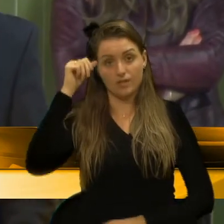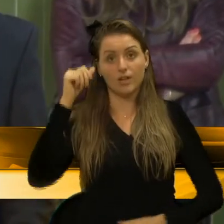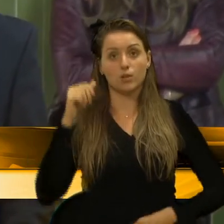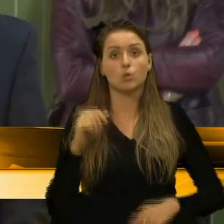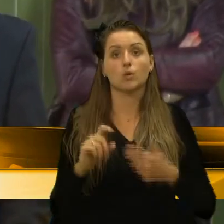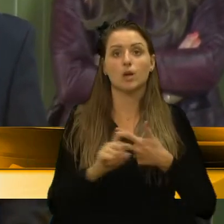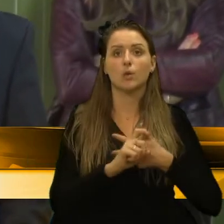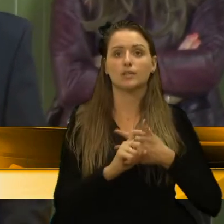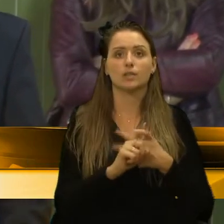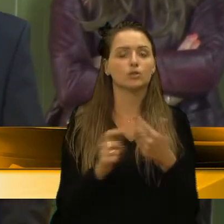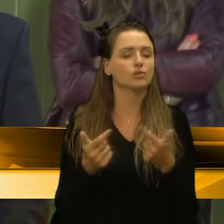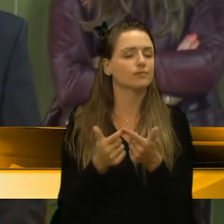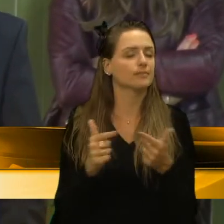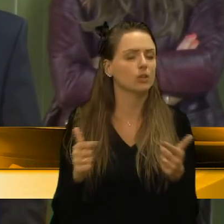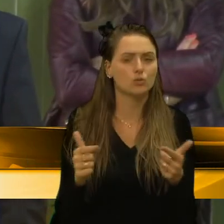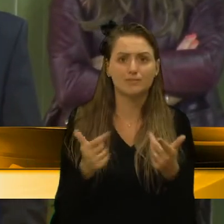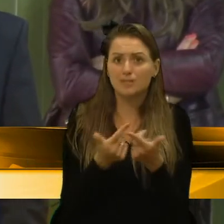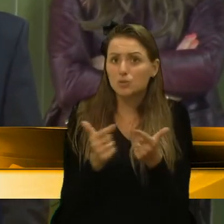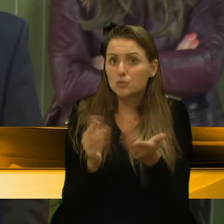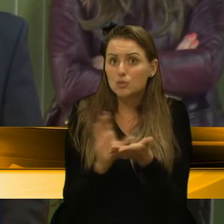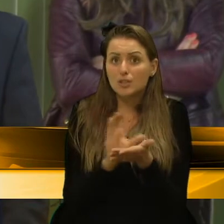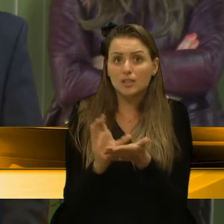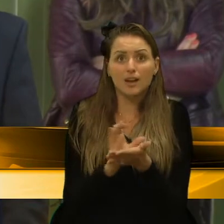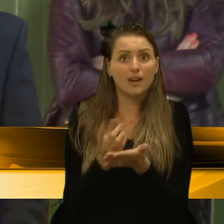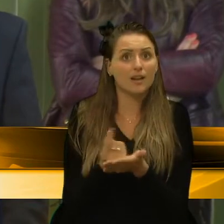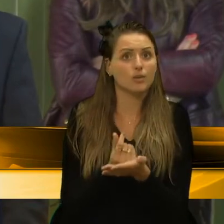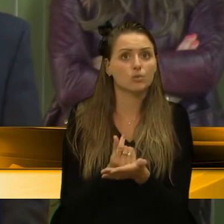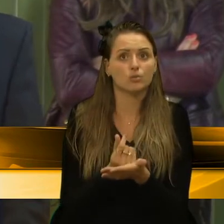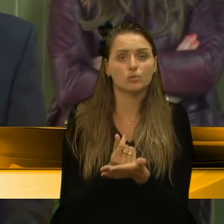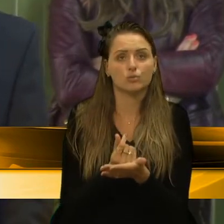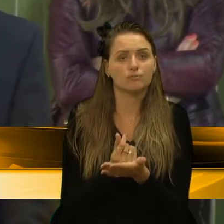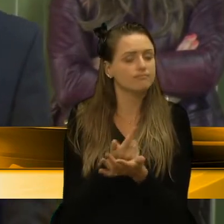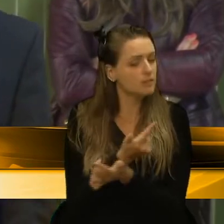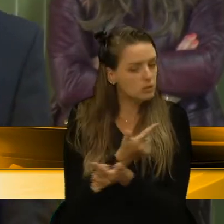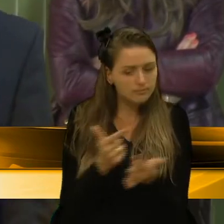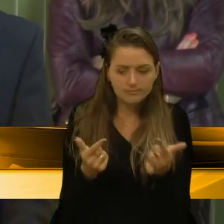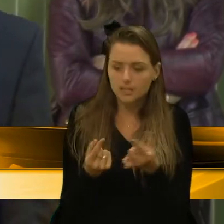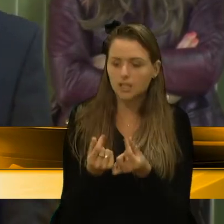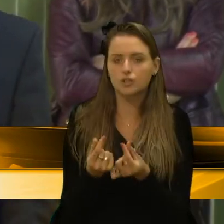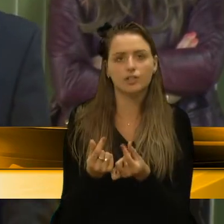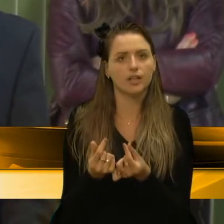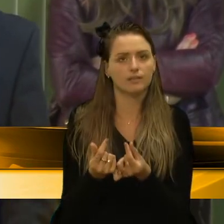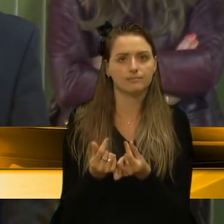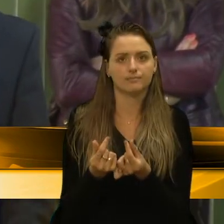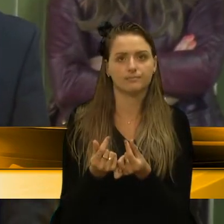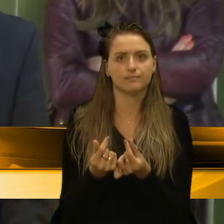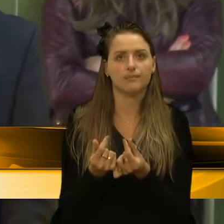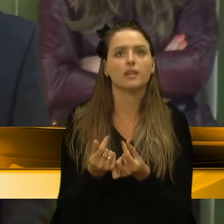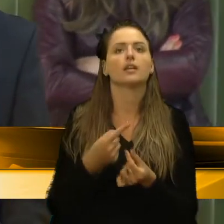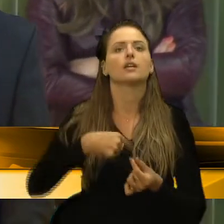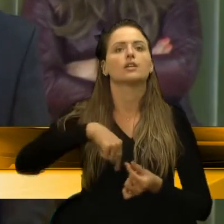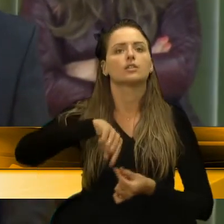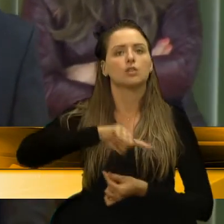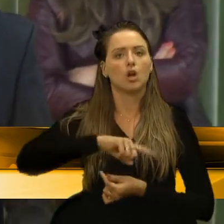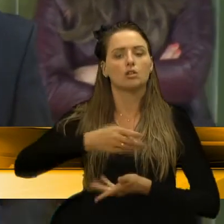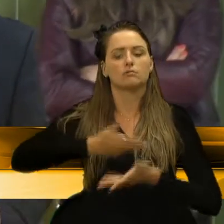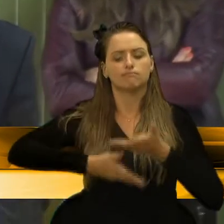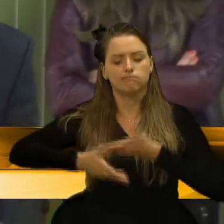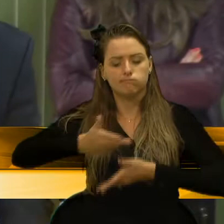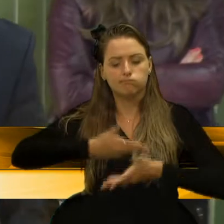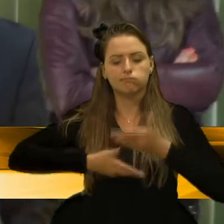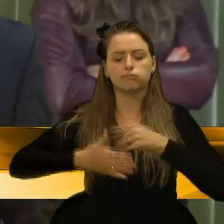não tinha e não tem verbas para tal. Não tem verbas. Então, negociamos com